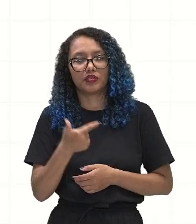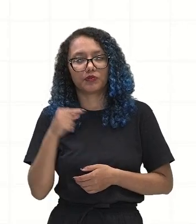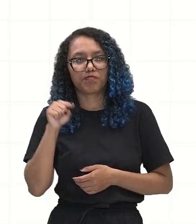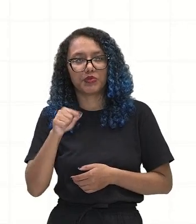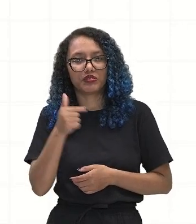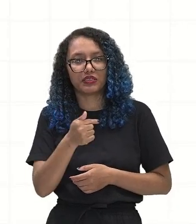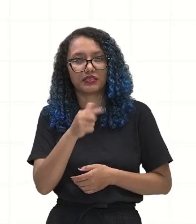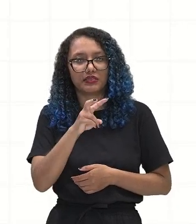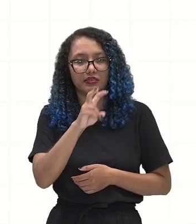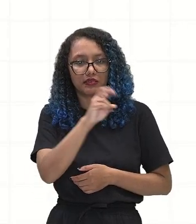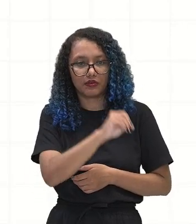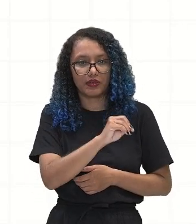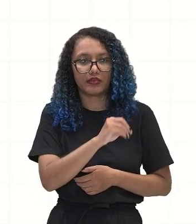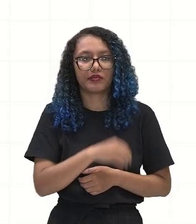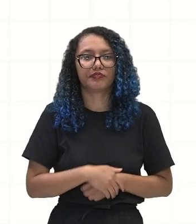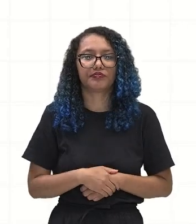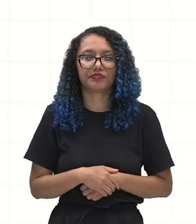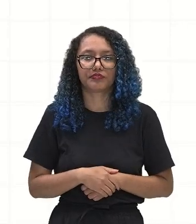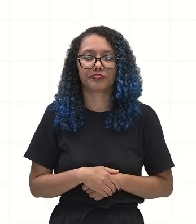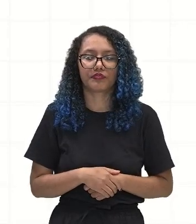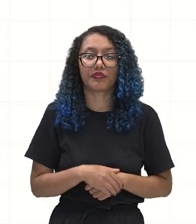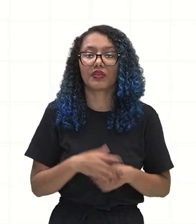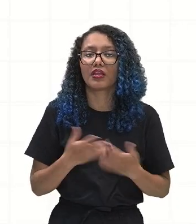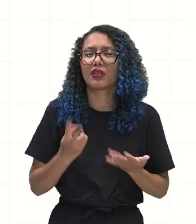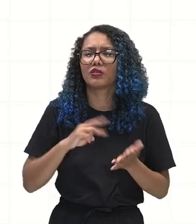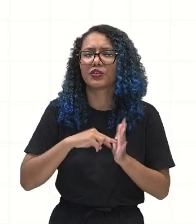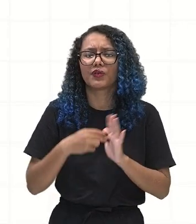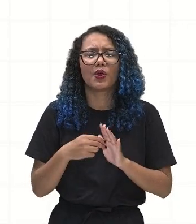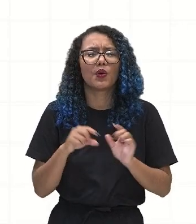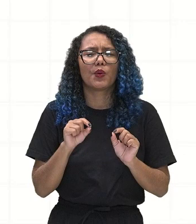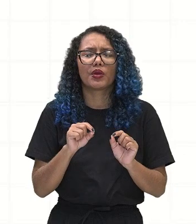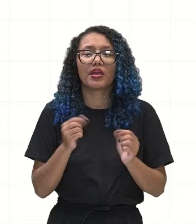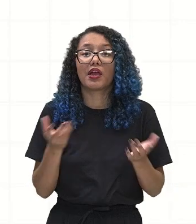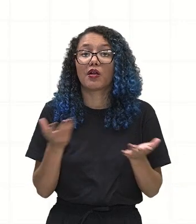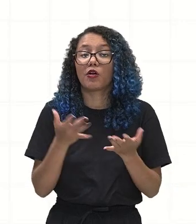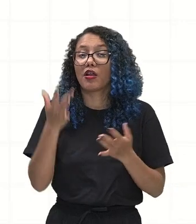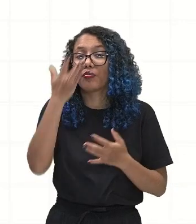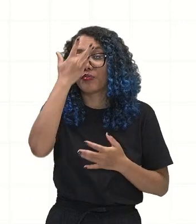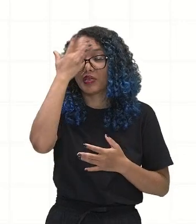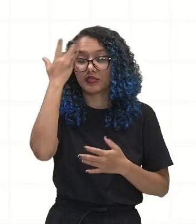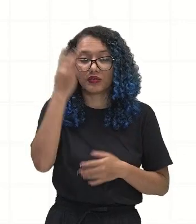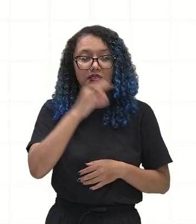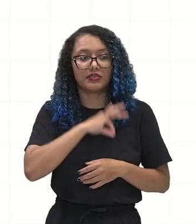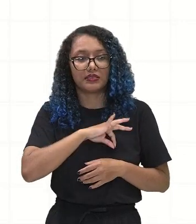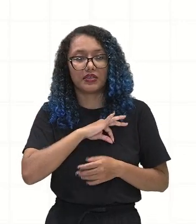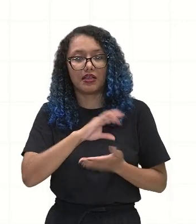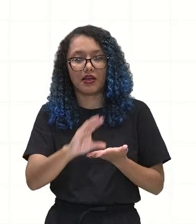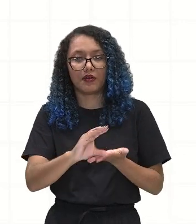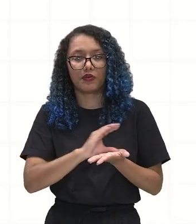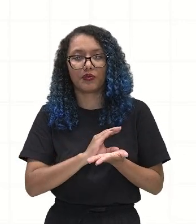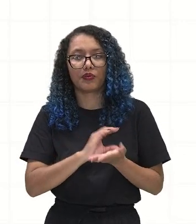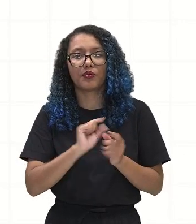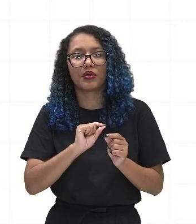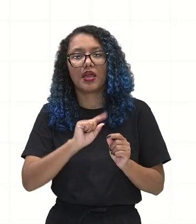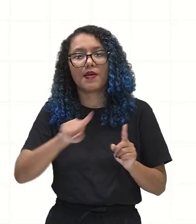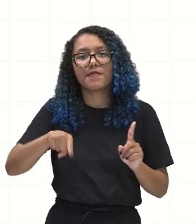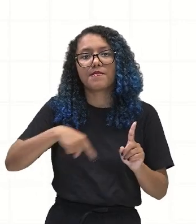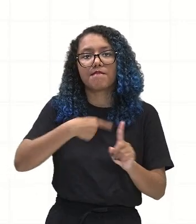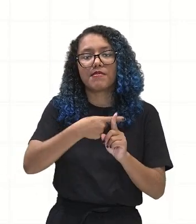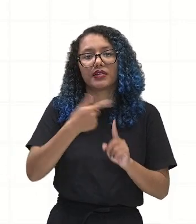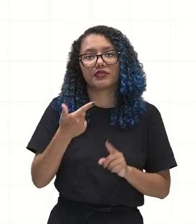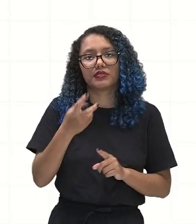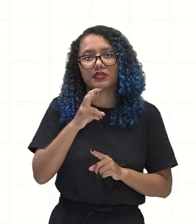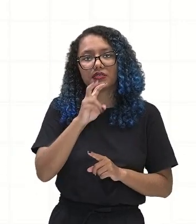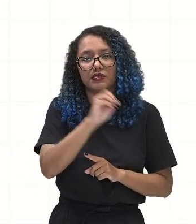Pronto. Isso significa que o funcionário agora recebe R$250 a mais do que o seu salário